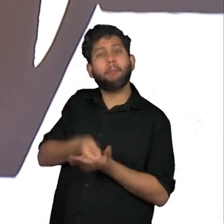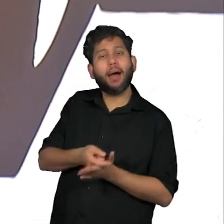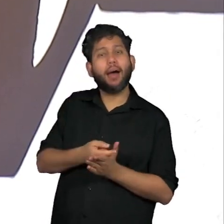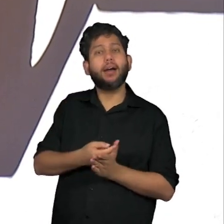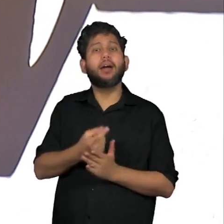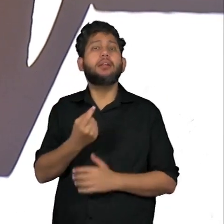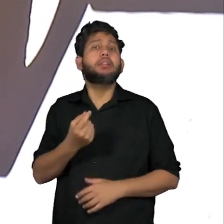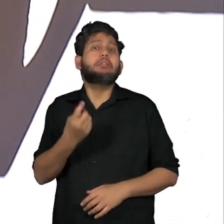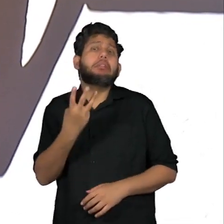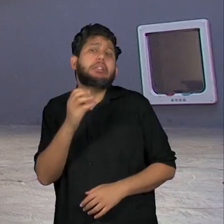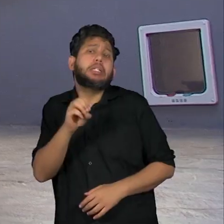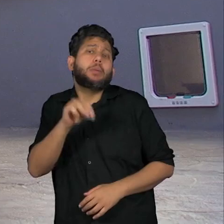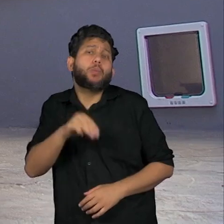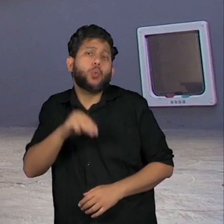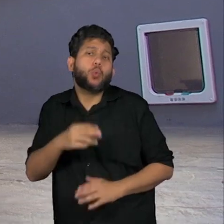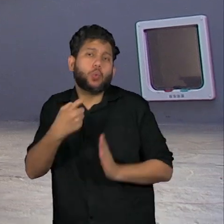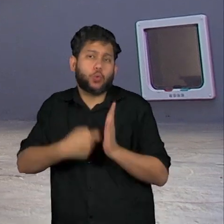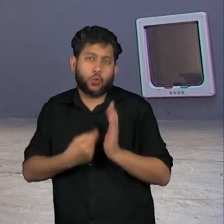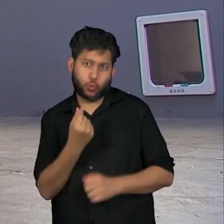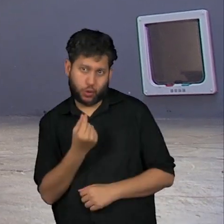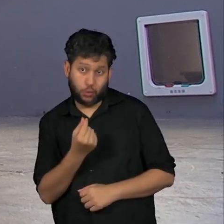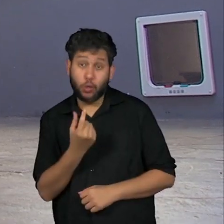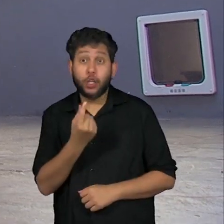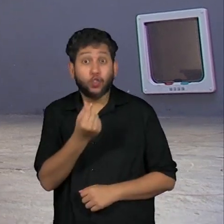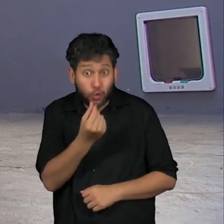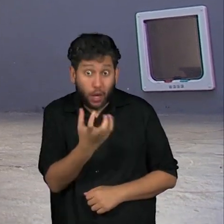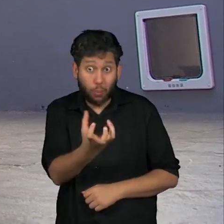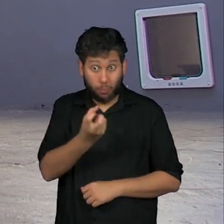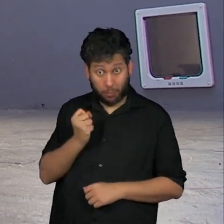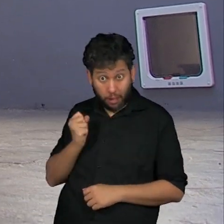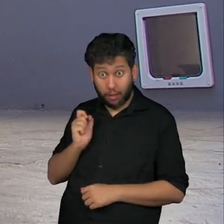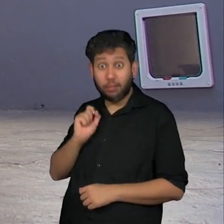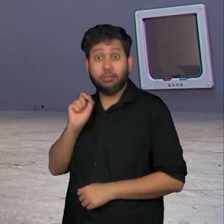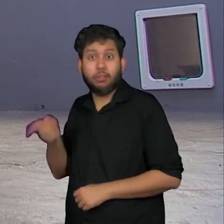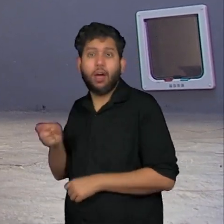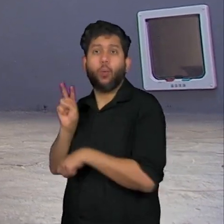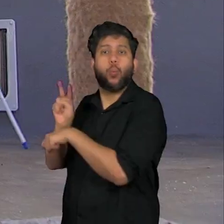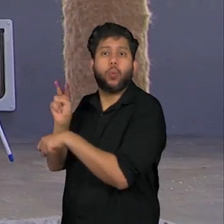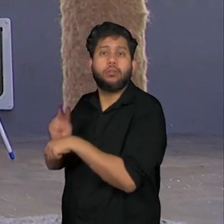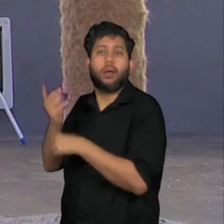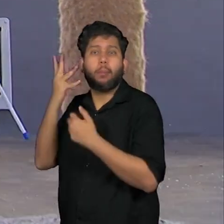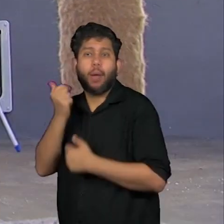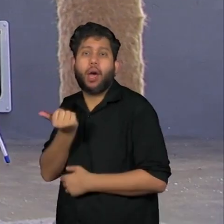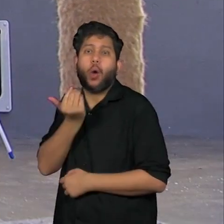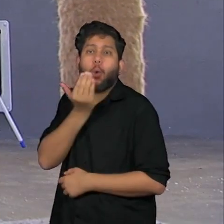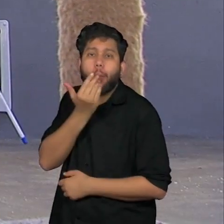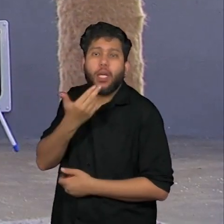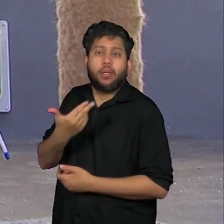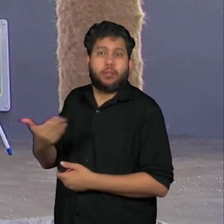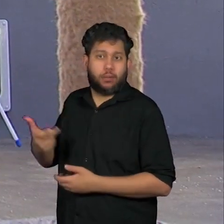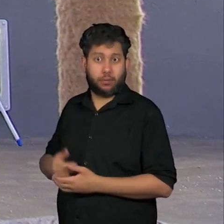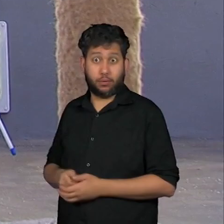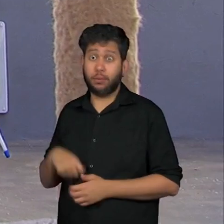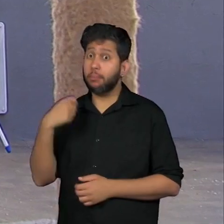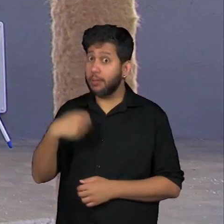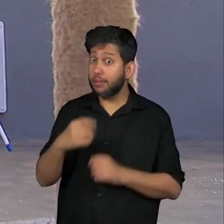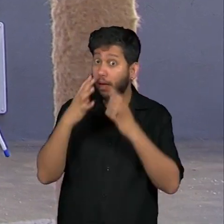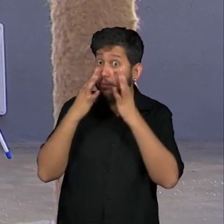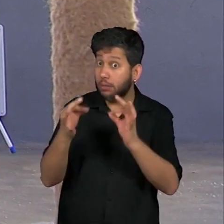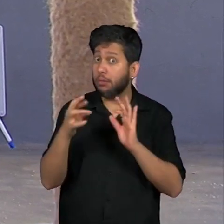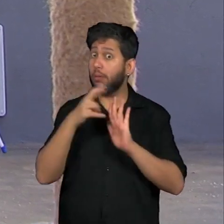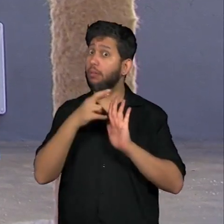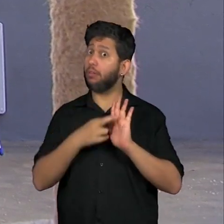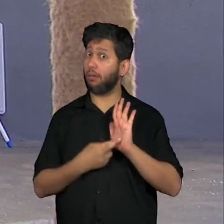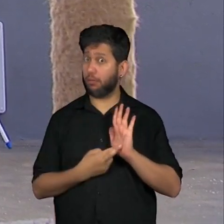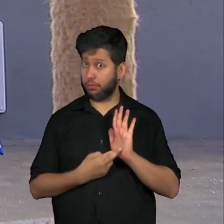de 30 minutos. O dinheiro é revertido para os cuidados com os animais. É preciso atentar para algumas